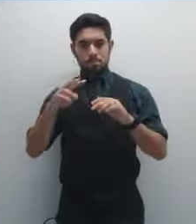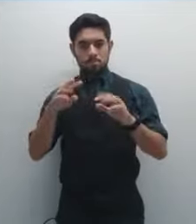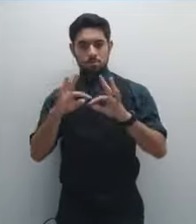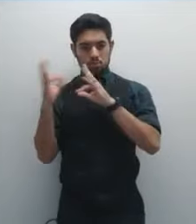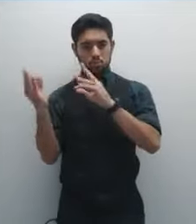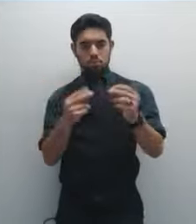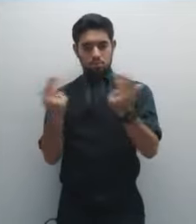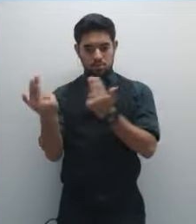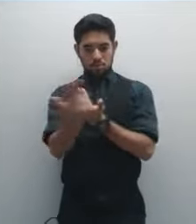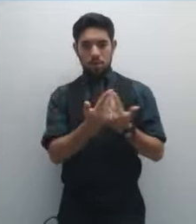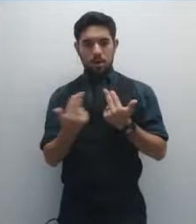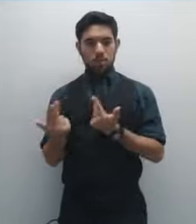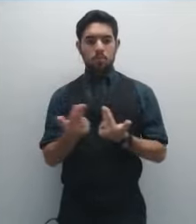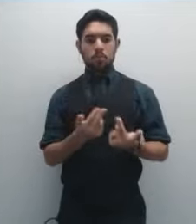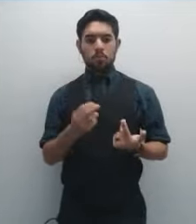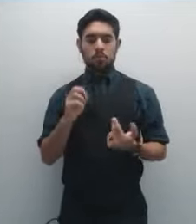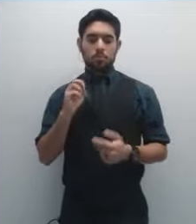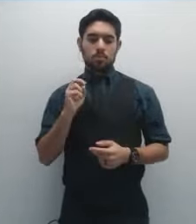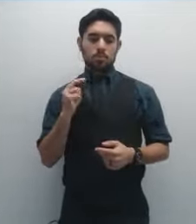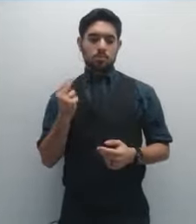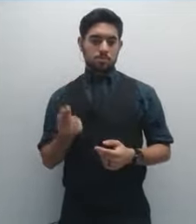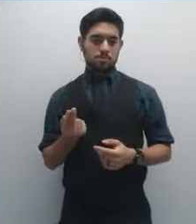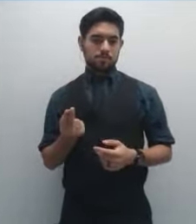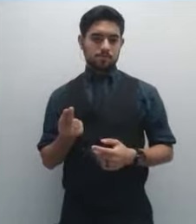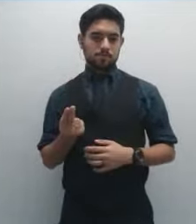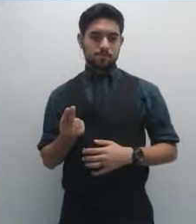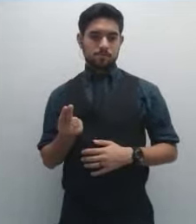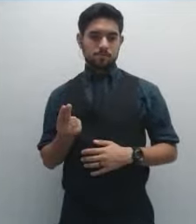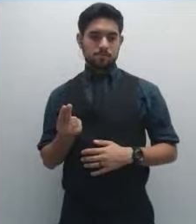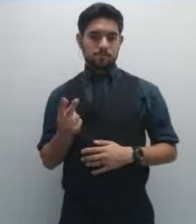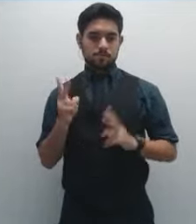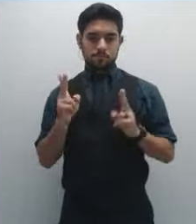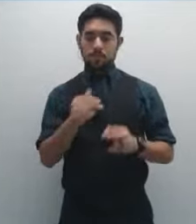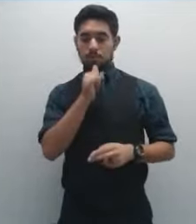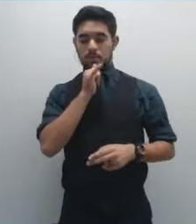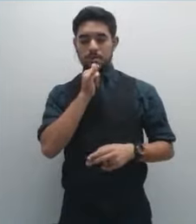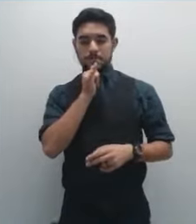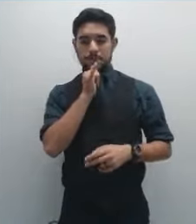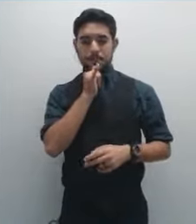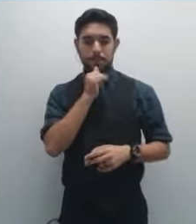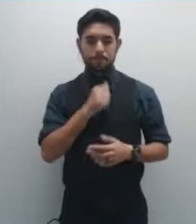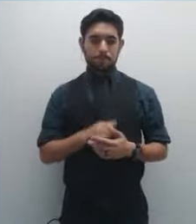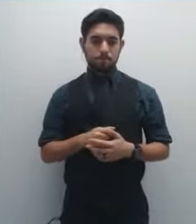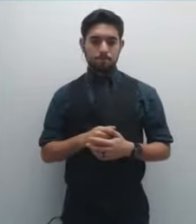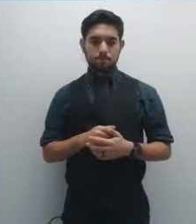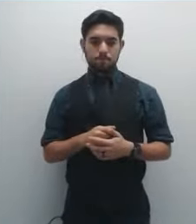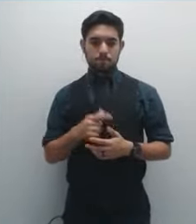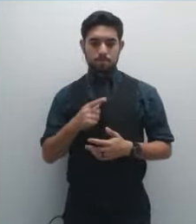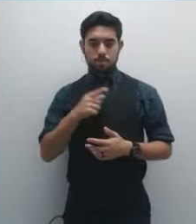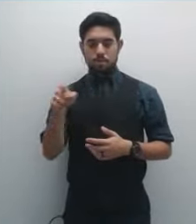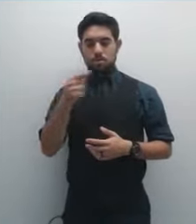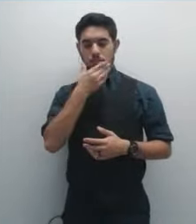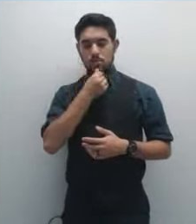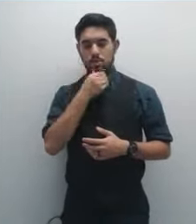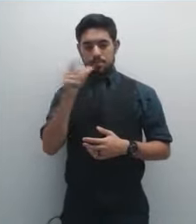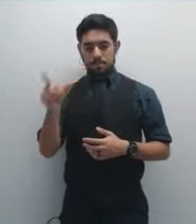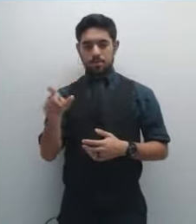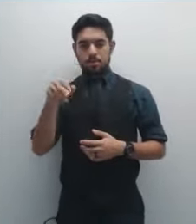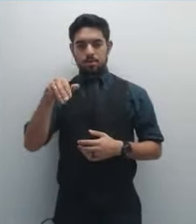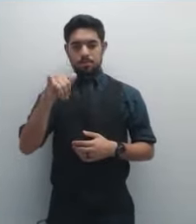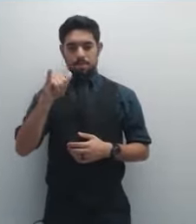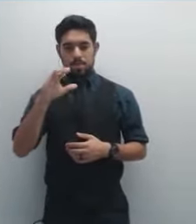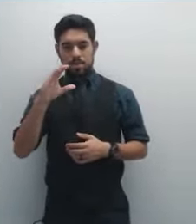seja, se haveria, por exemplo, no caso do Michel, ele é